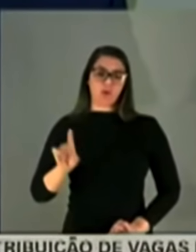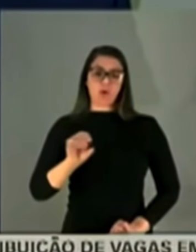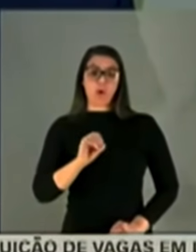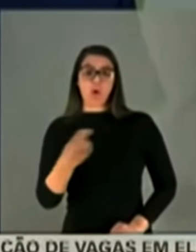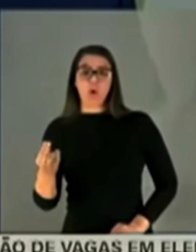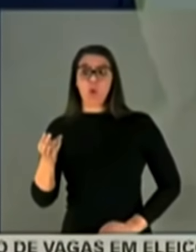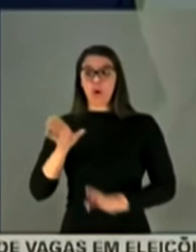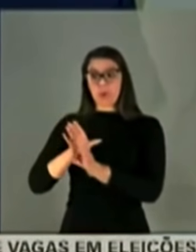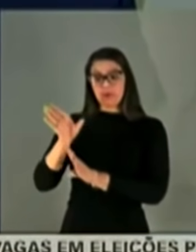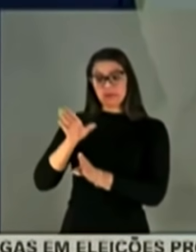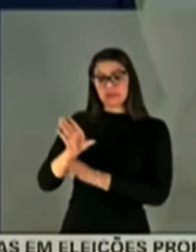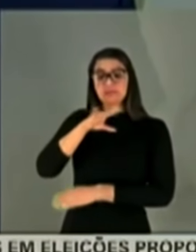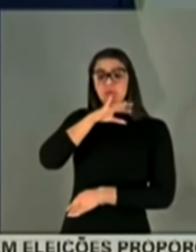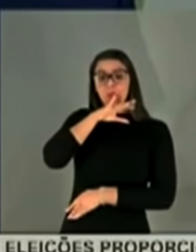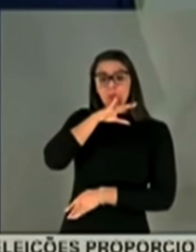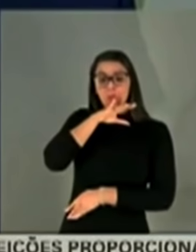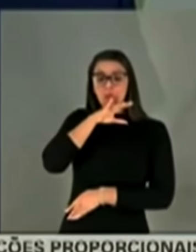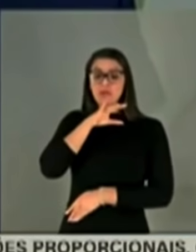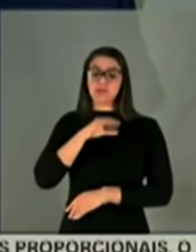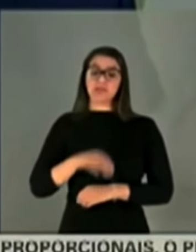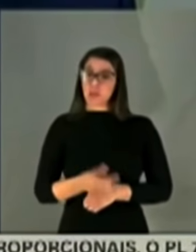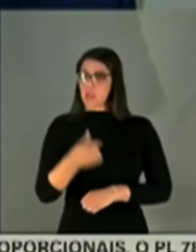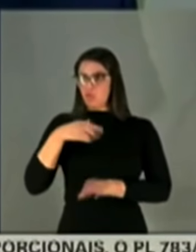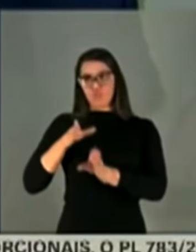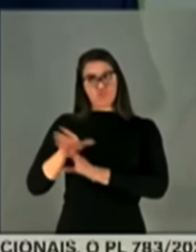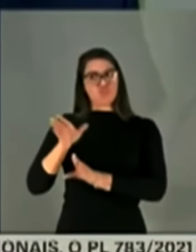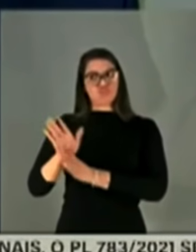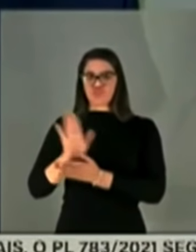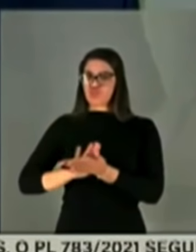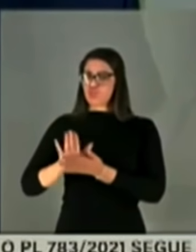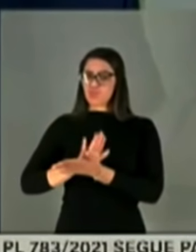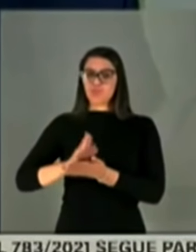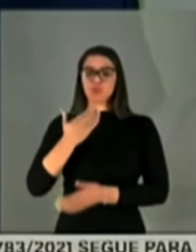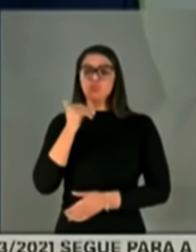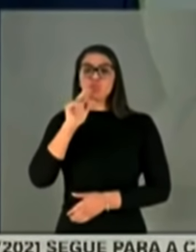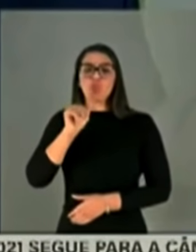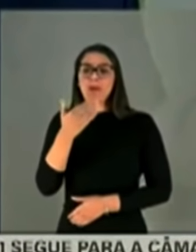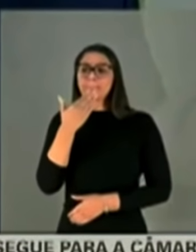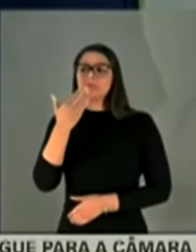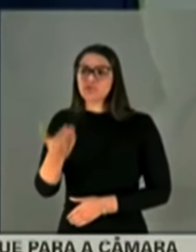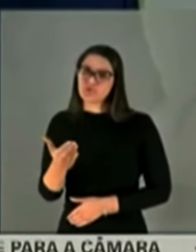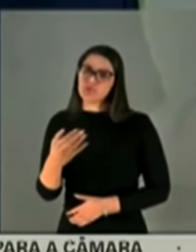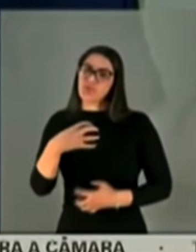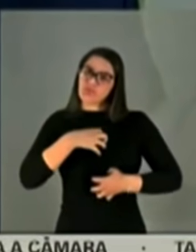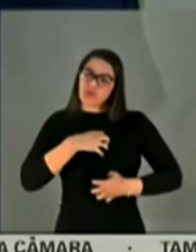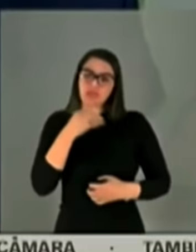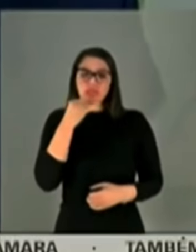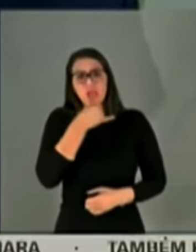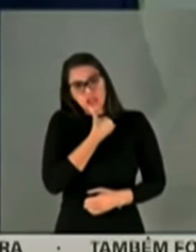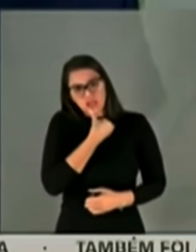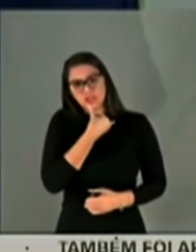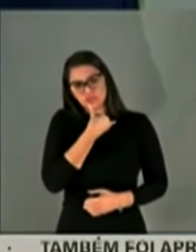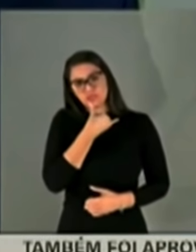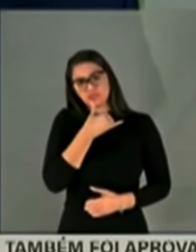mal orientado ou induzido por alguém que não fui eu, em momento nenhum eu pedi para ele fazer aquilo, e inclusive fiquei muito chateado pelo